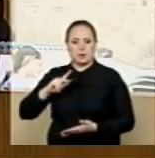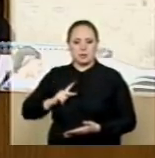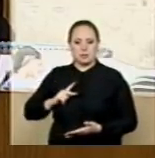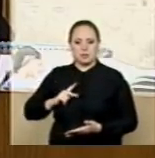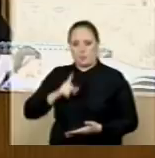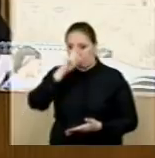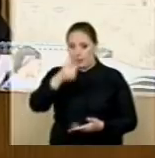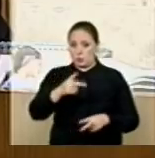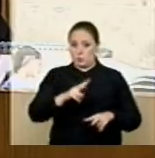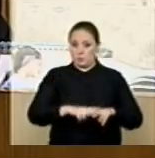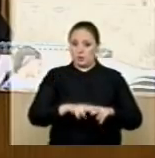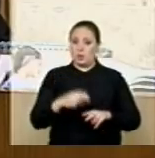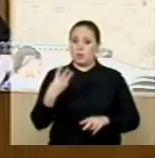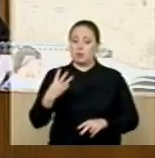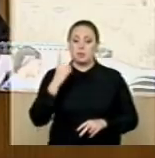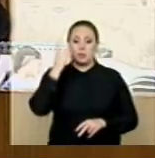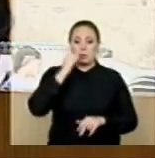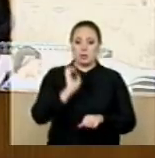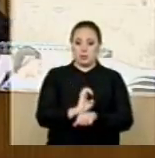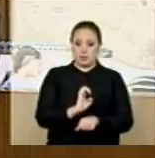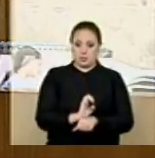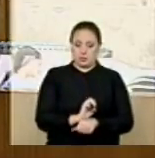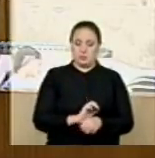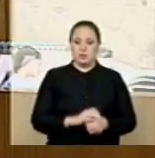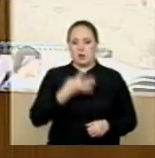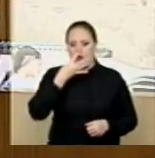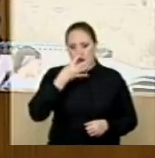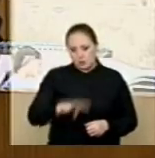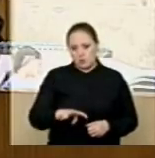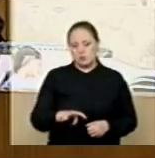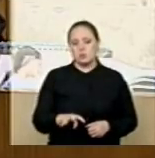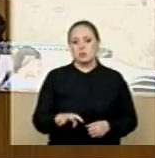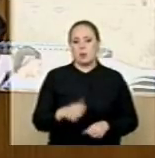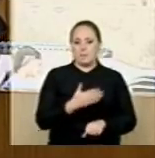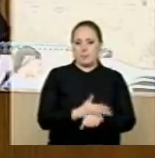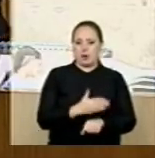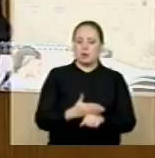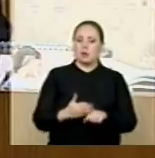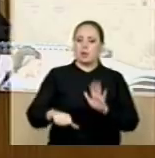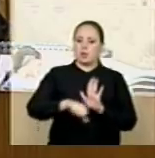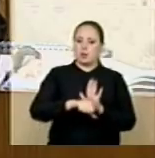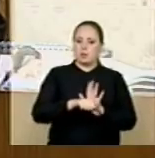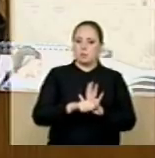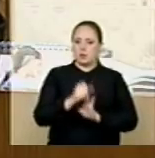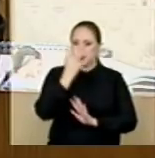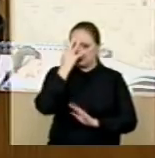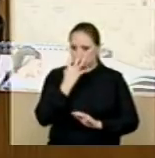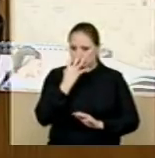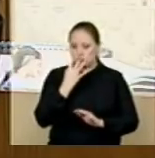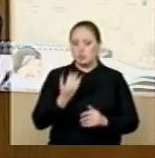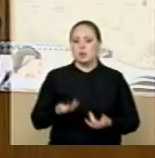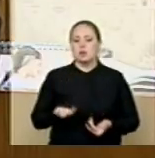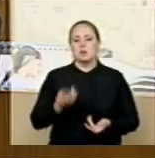prisão preventiva de 3 deputados estaduais, acusados da prática de crimes graves, diante da